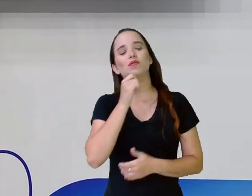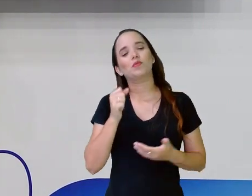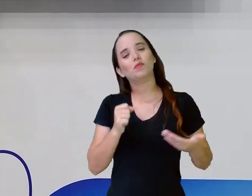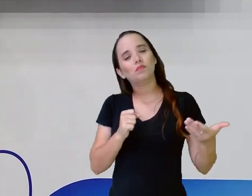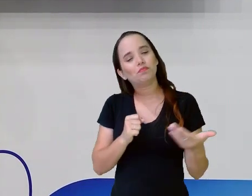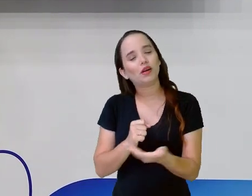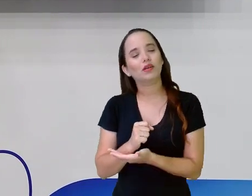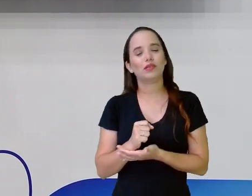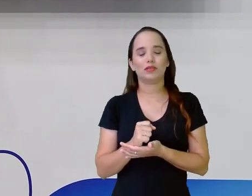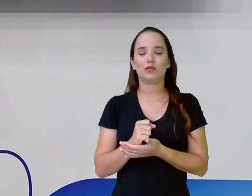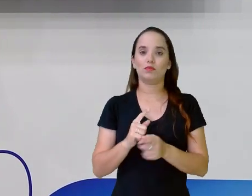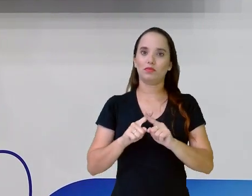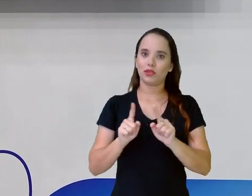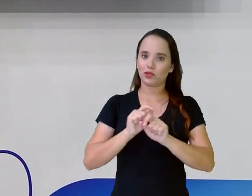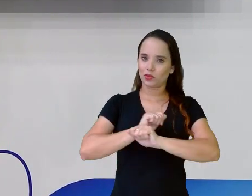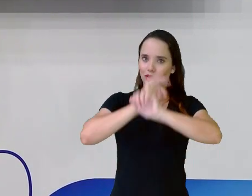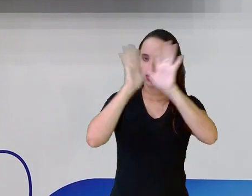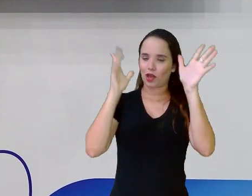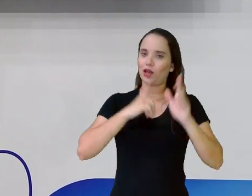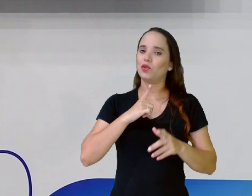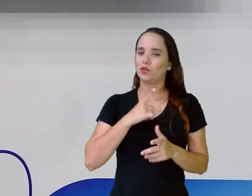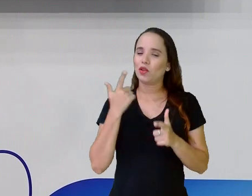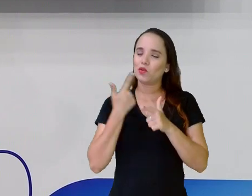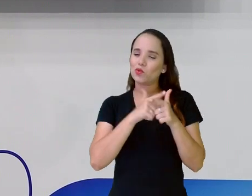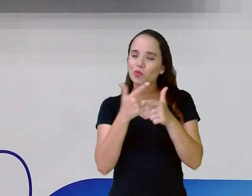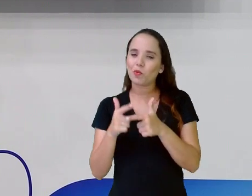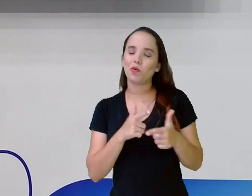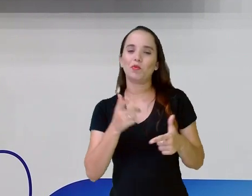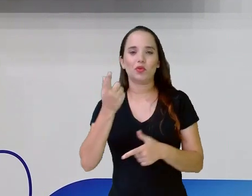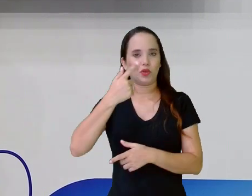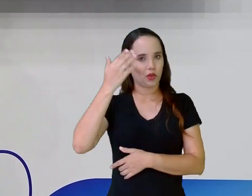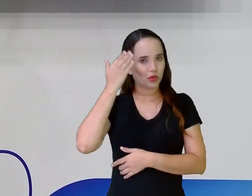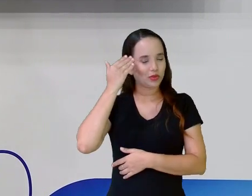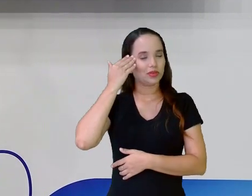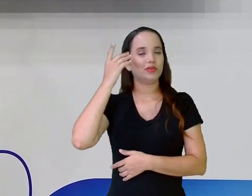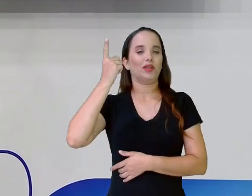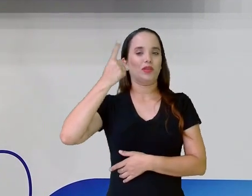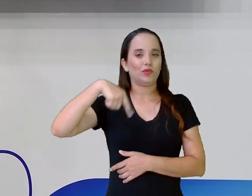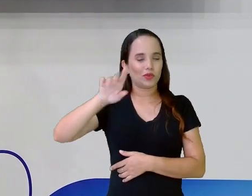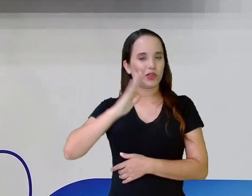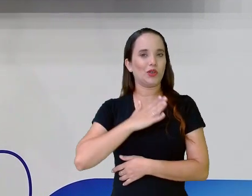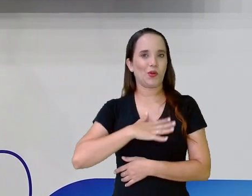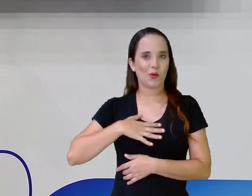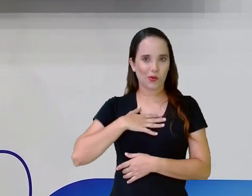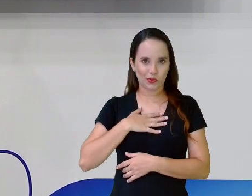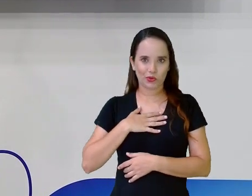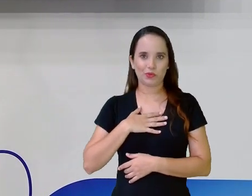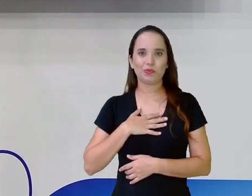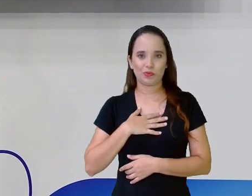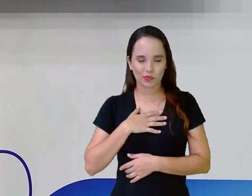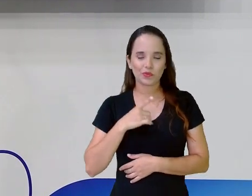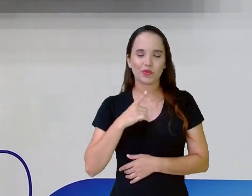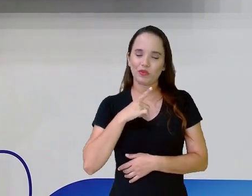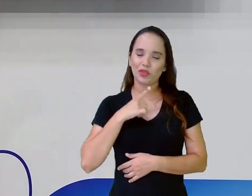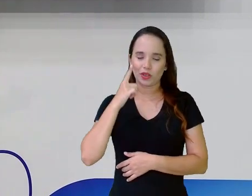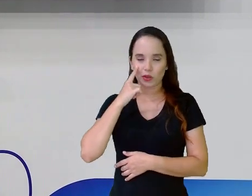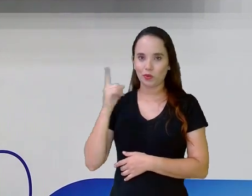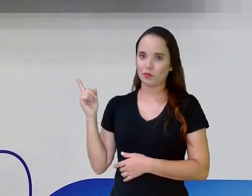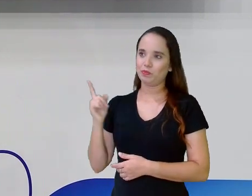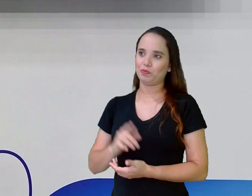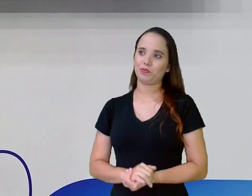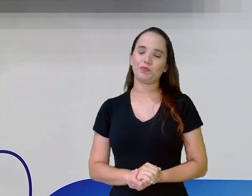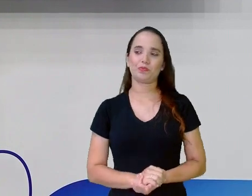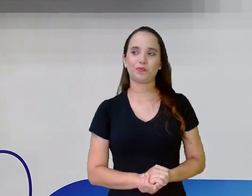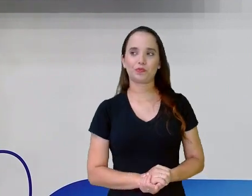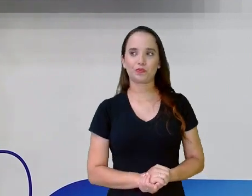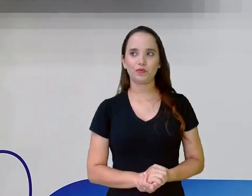Lógico que eu trouxe alguns probleminhas, né, que eu sei que vocês gostam. Trouxe alguns para a gente fazer essa representação de forma